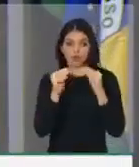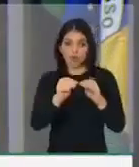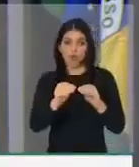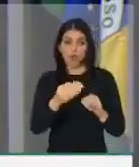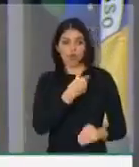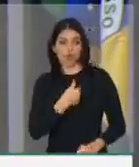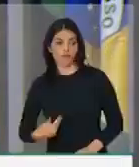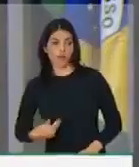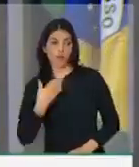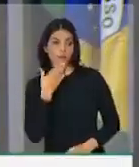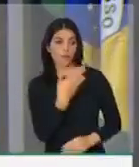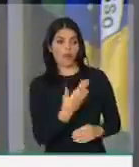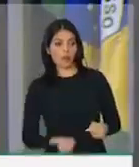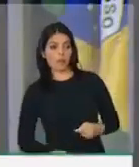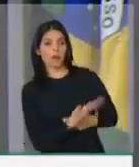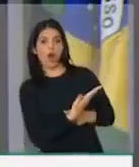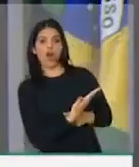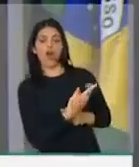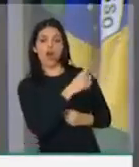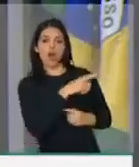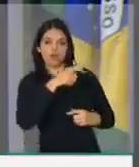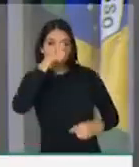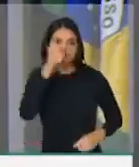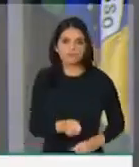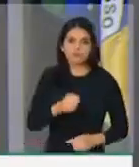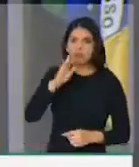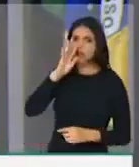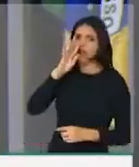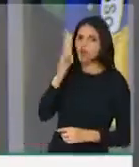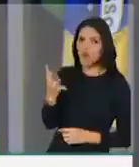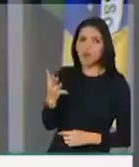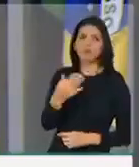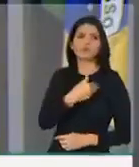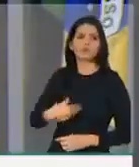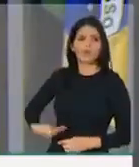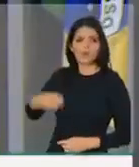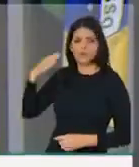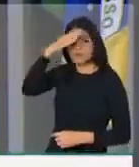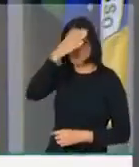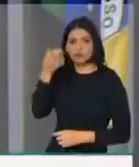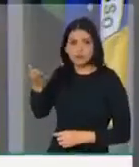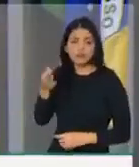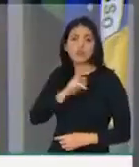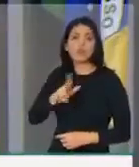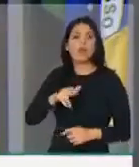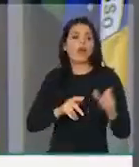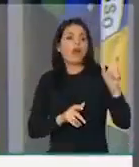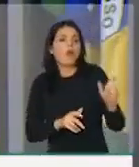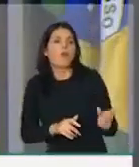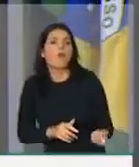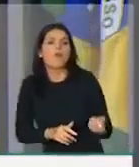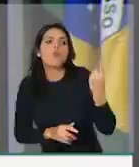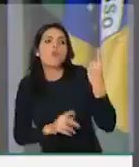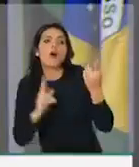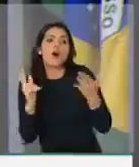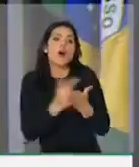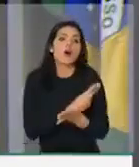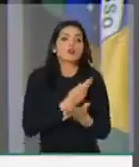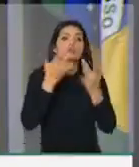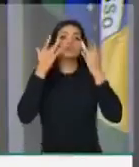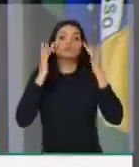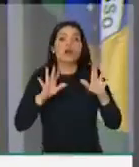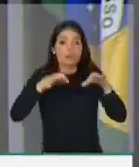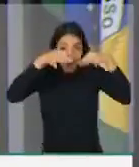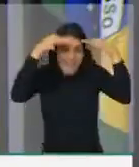pede propina como se fosse aquele algo taxativo como se fosse o governo bolsonaro e não de repente um caso o lado nesse sabe se realmente